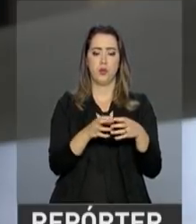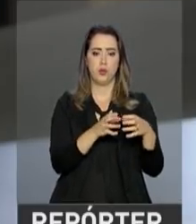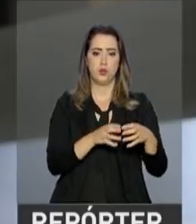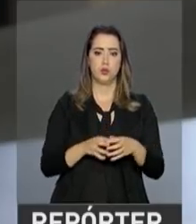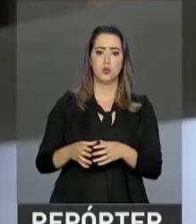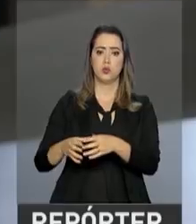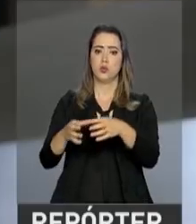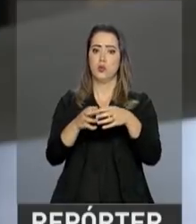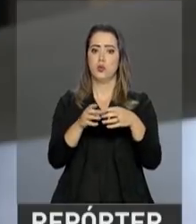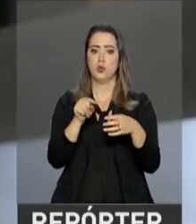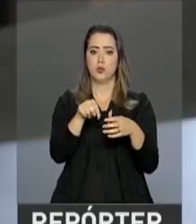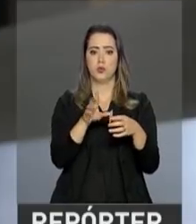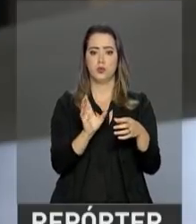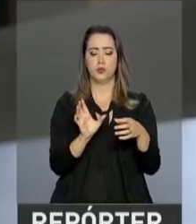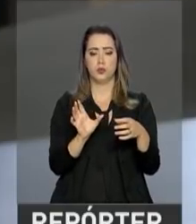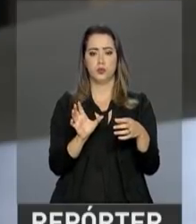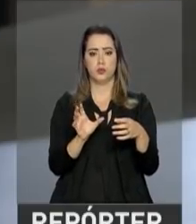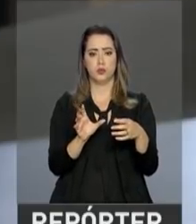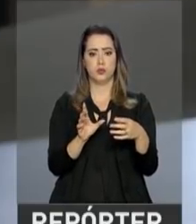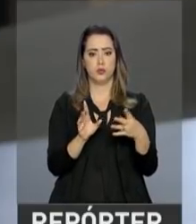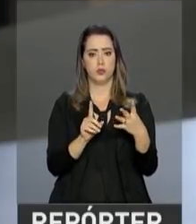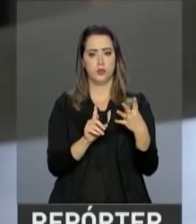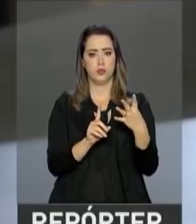categorias é um conjunto de